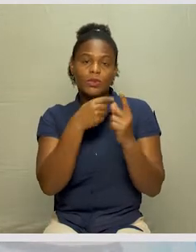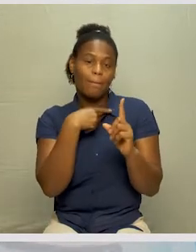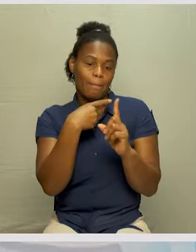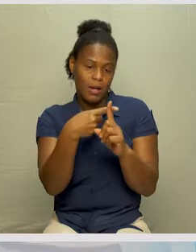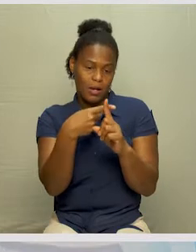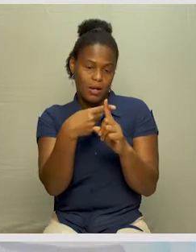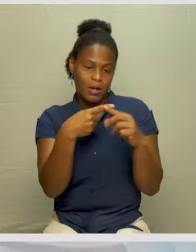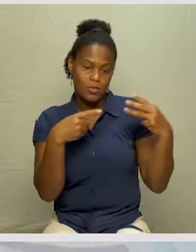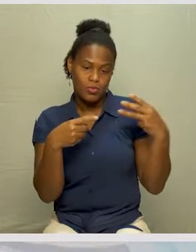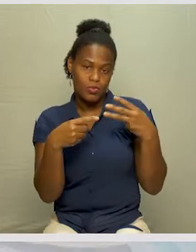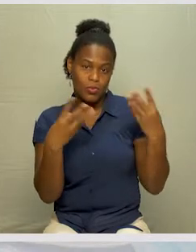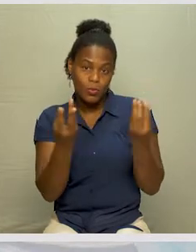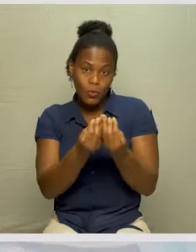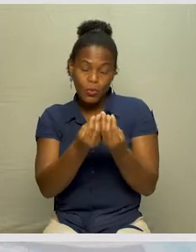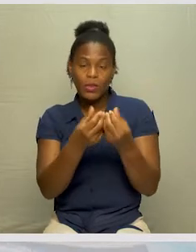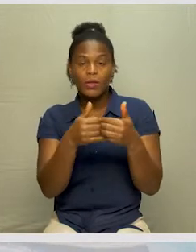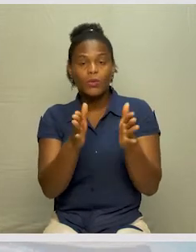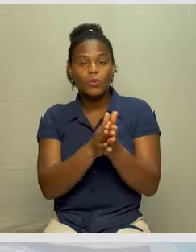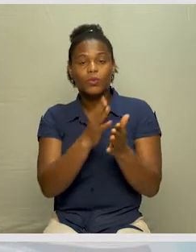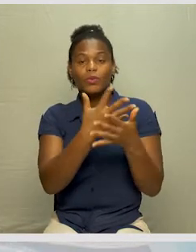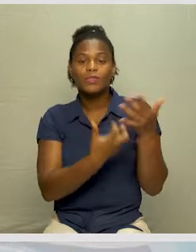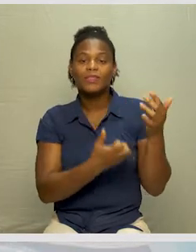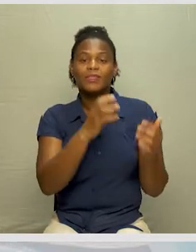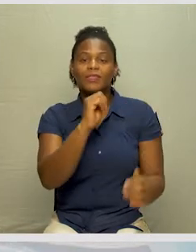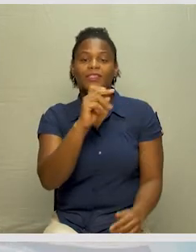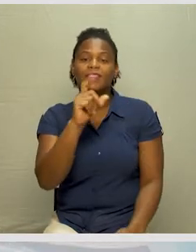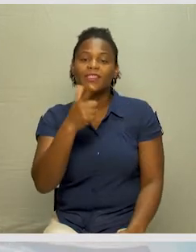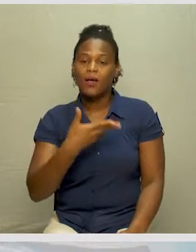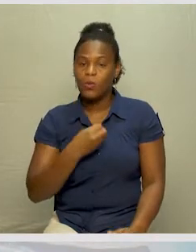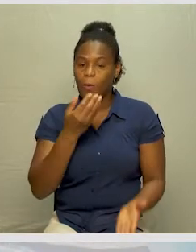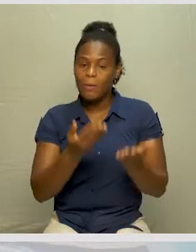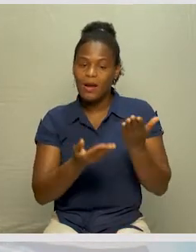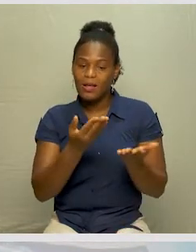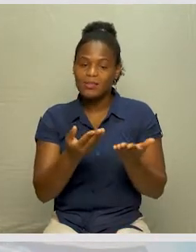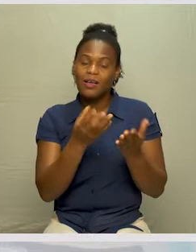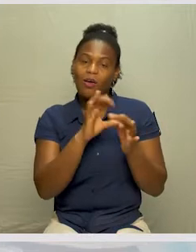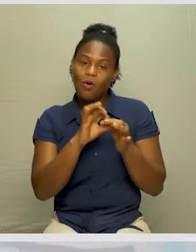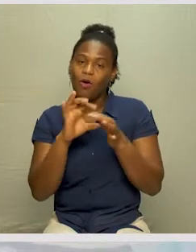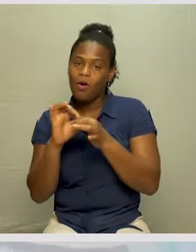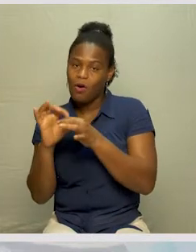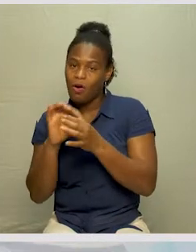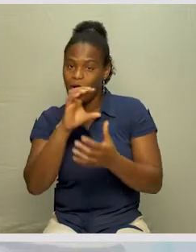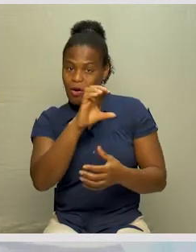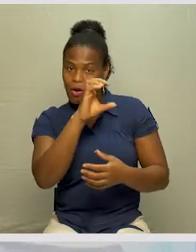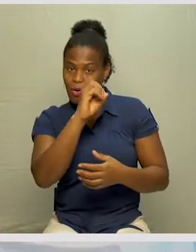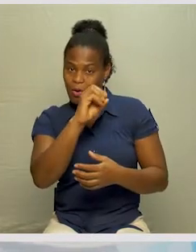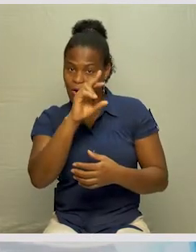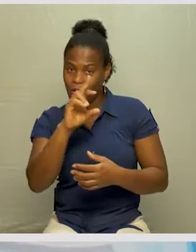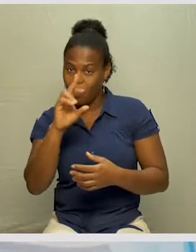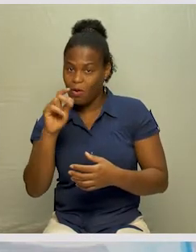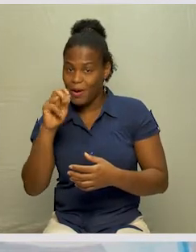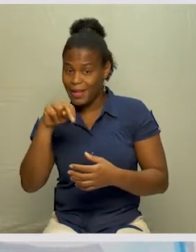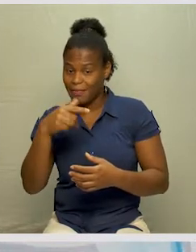somando todos os saldos da balança corrente. Ou seja, temos aqui, somando todos